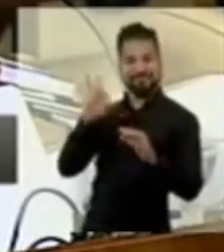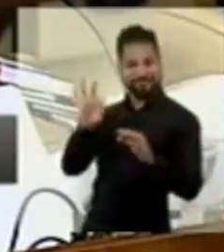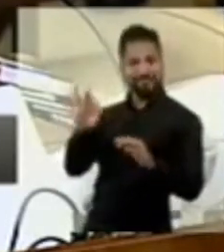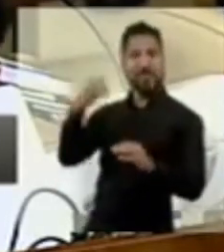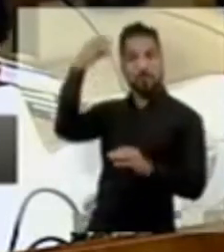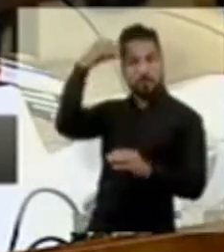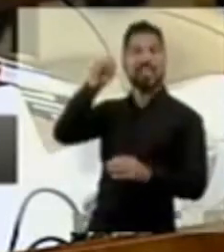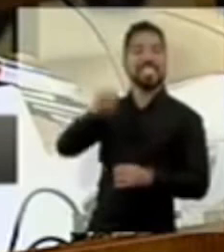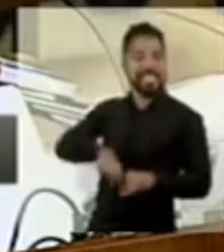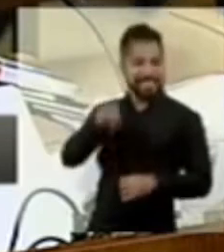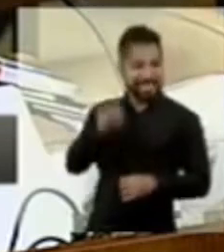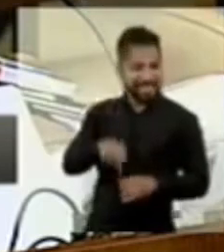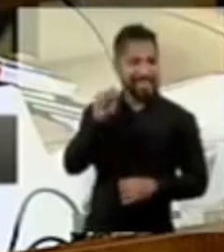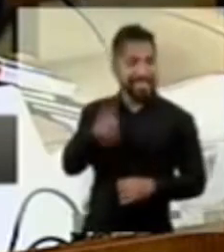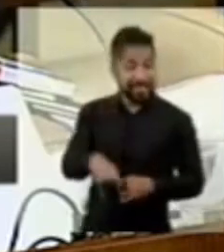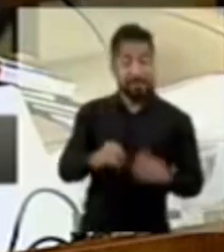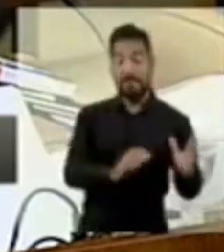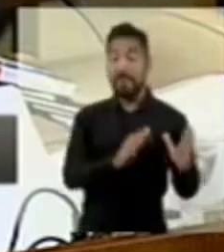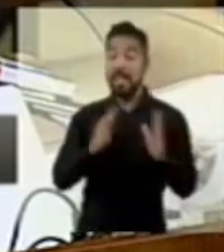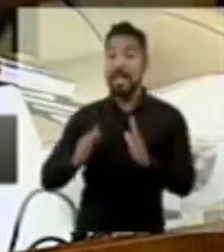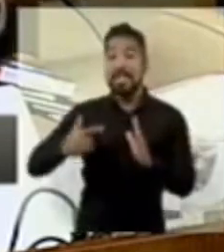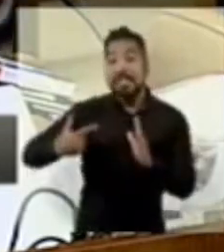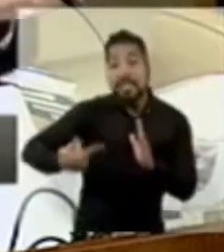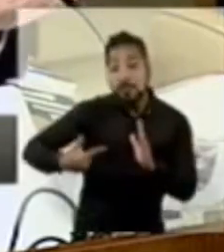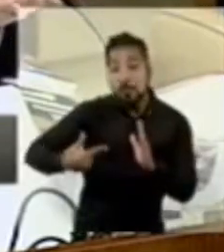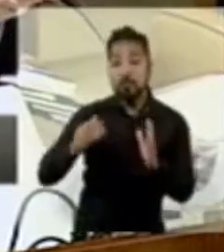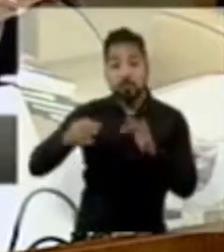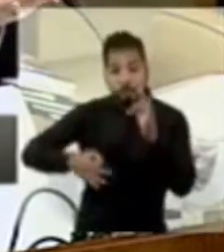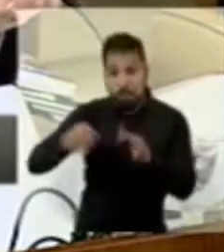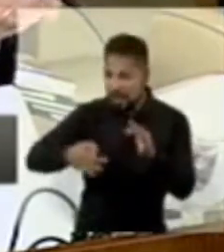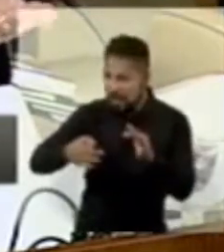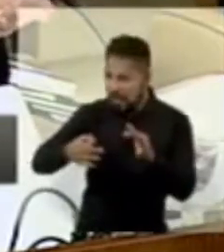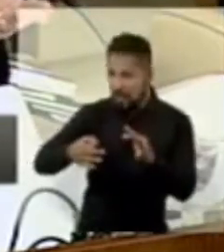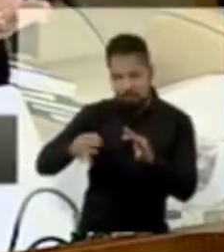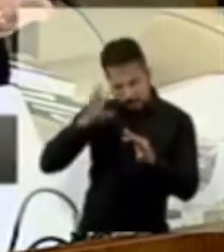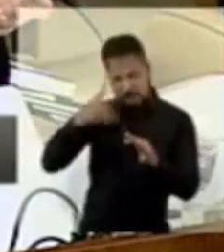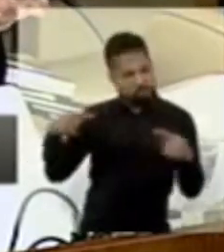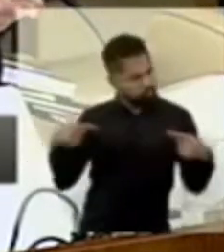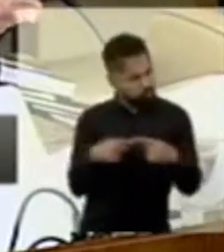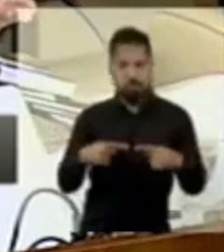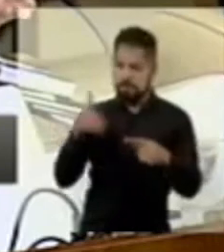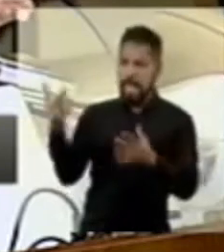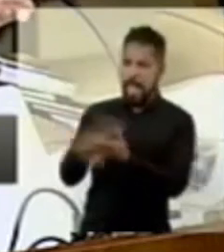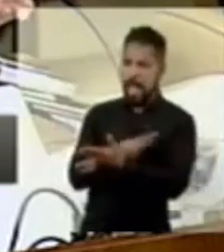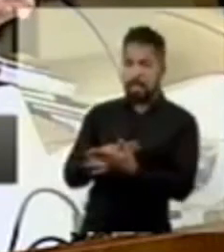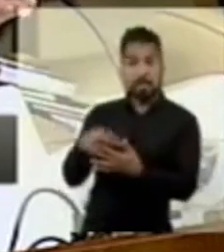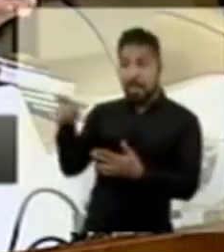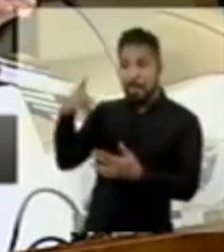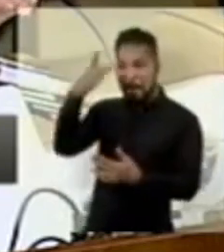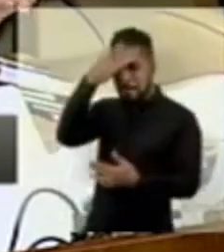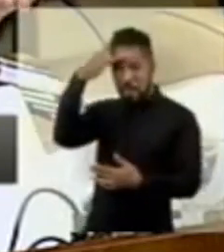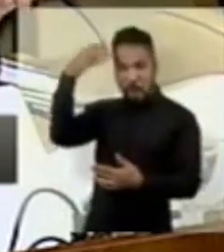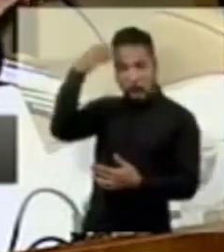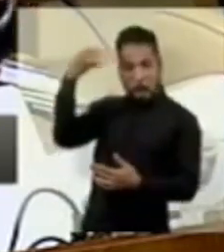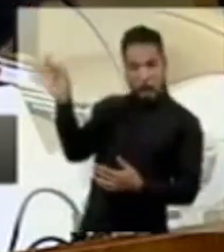o princípio da presunção de inocência perde peso e prevalece os outros valores que